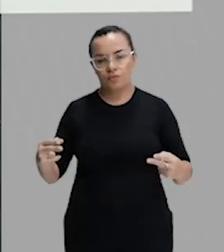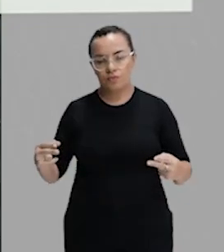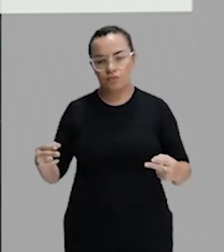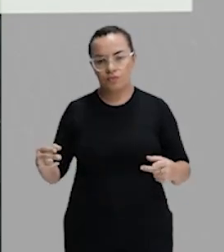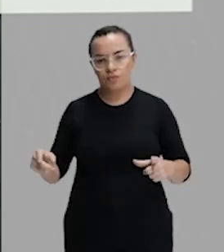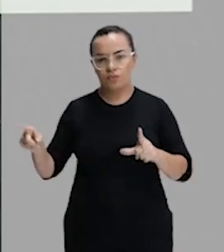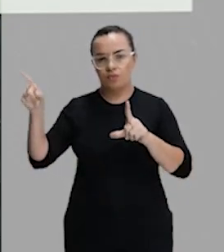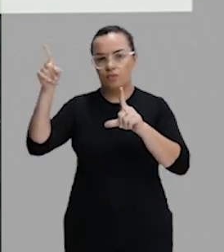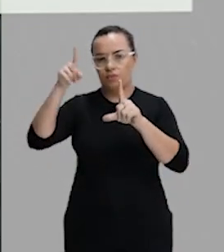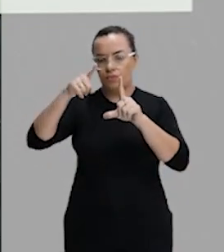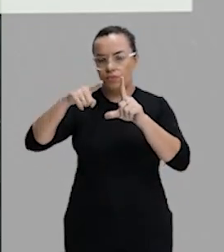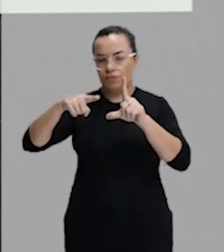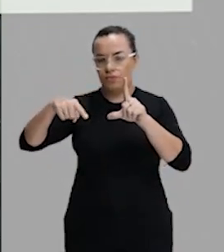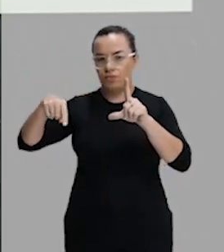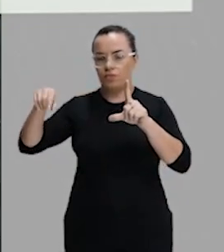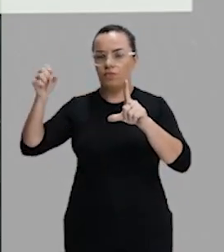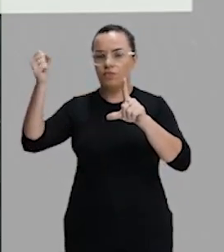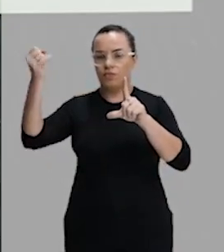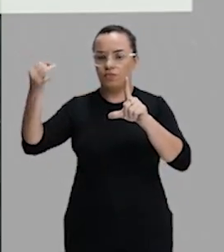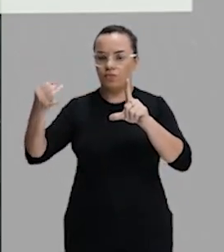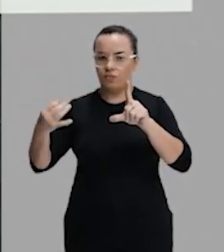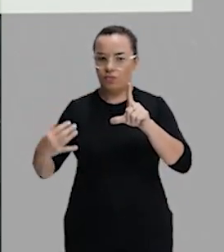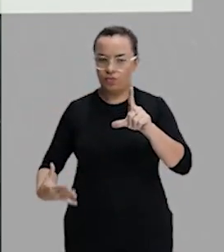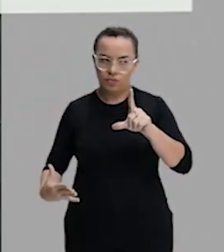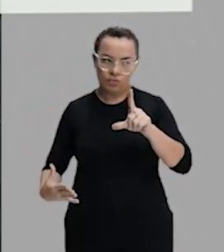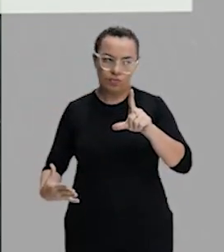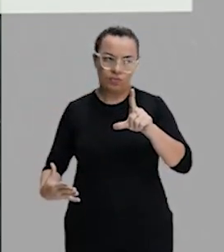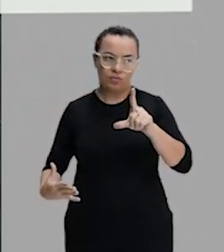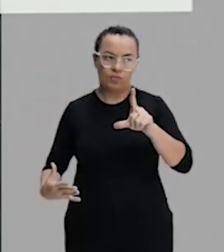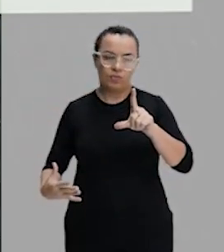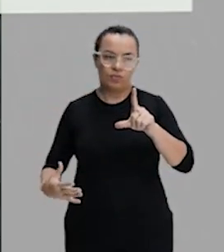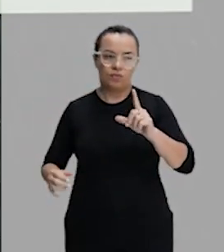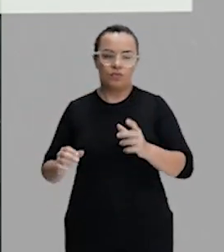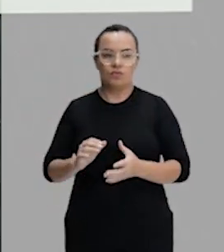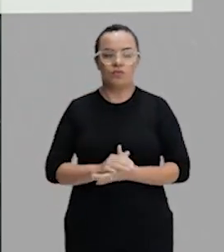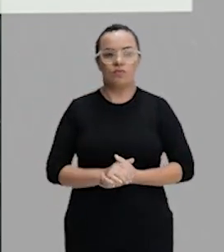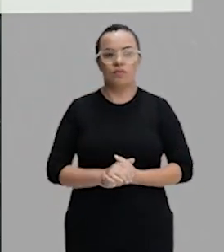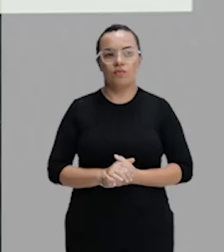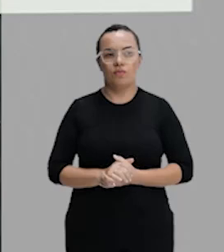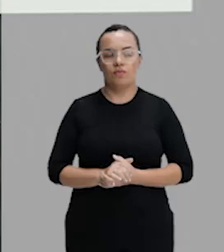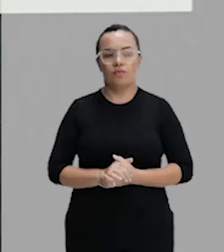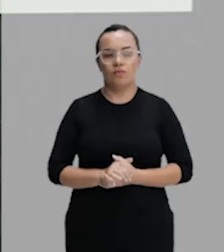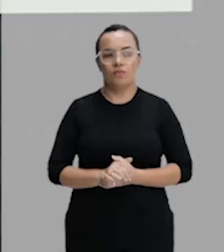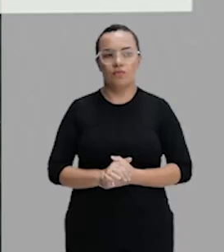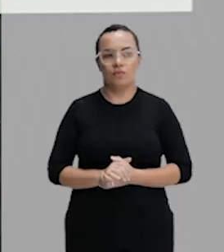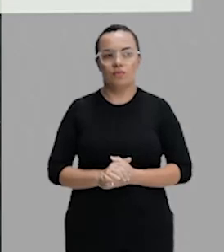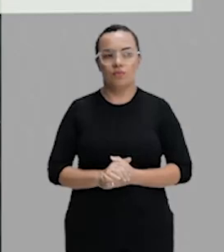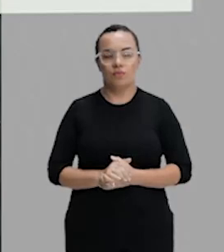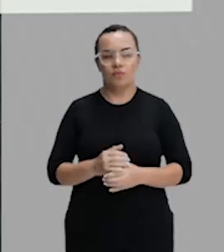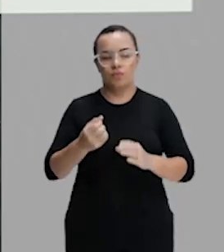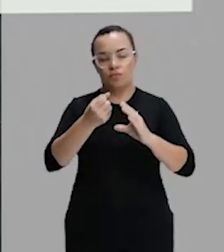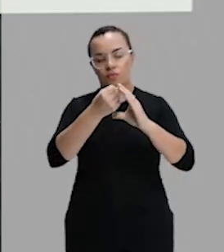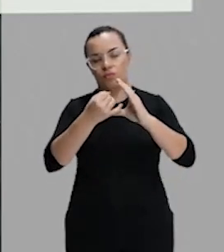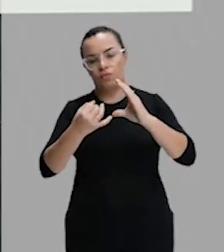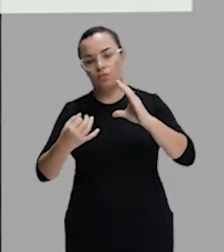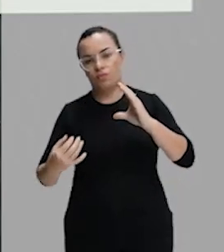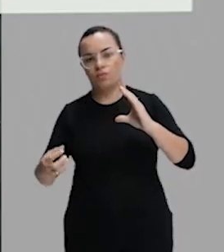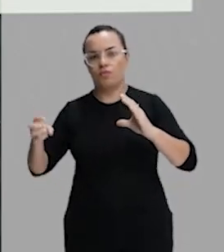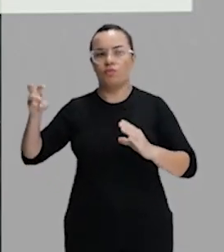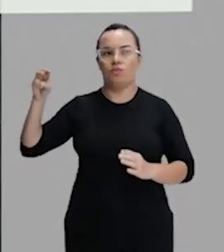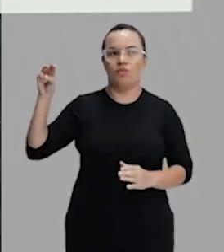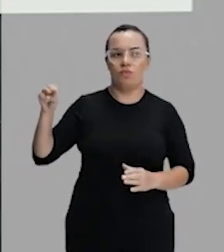assim que ele compõe, certo? Desse jeito que ele é confeccionado. E aqui está a sua definição